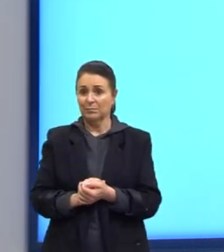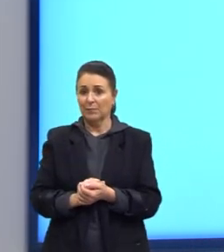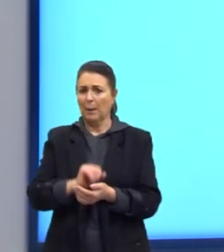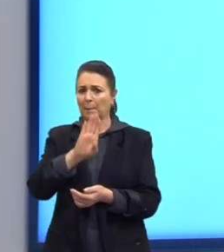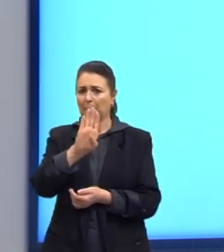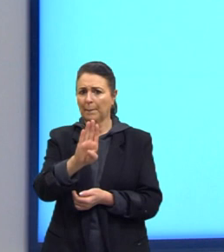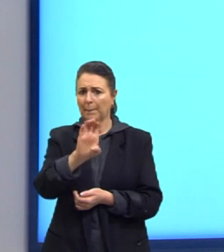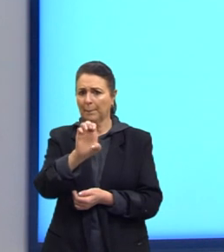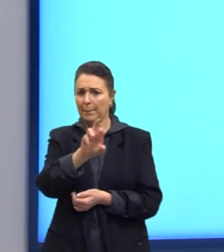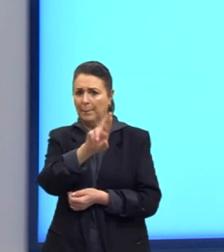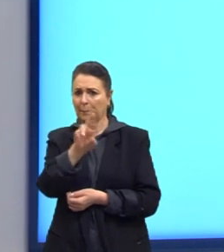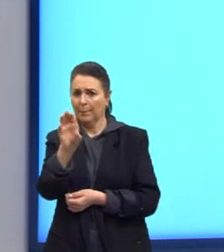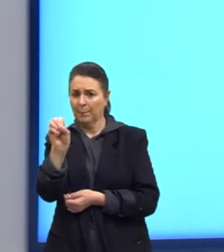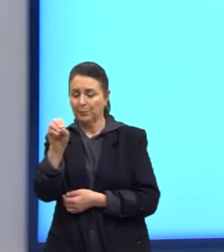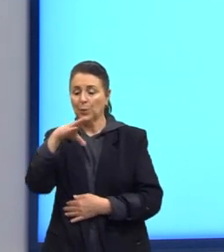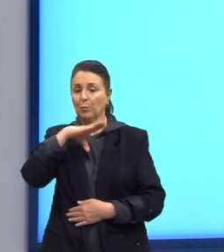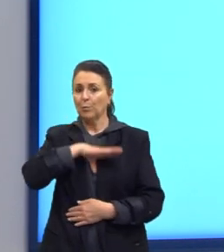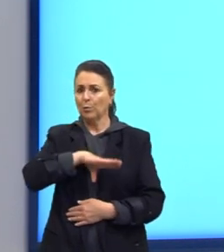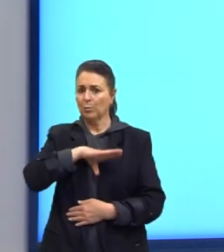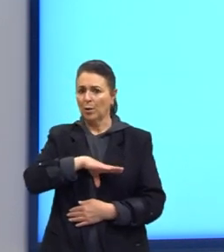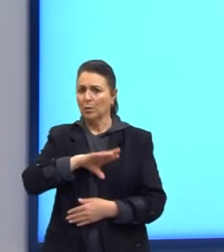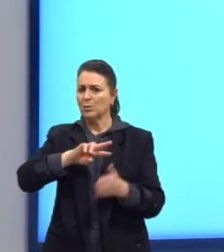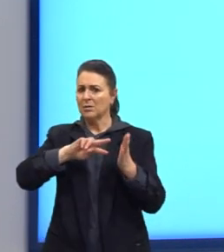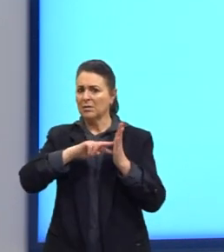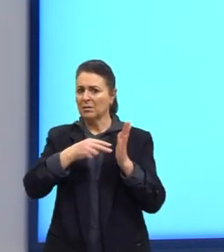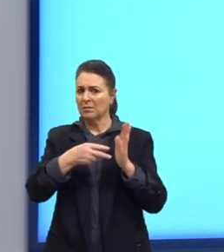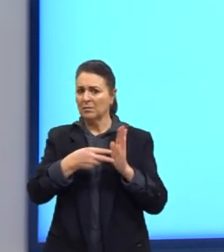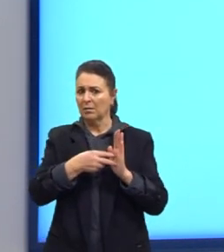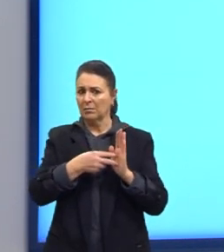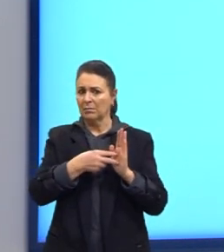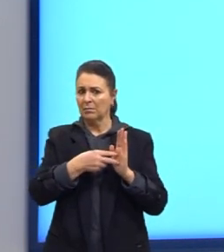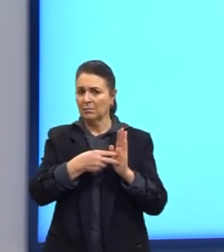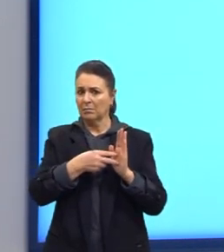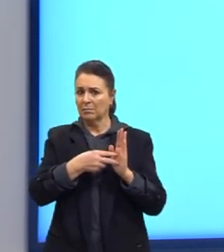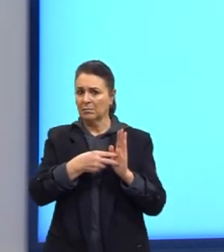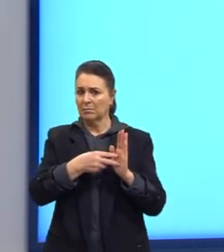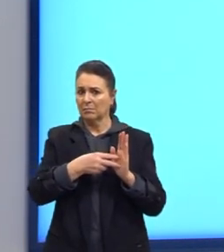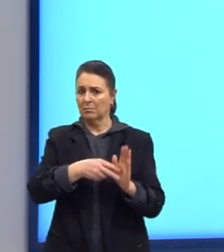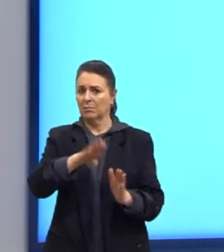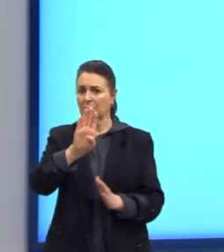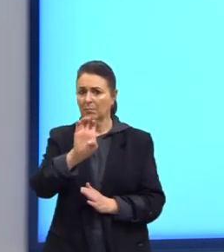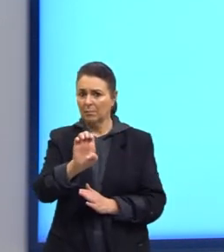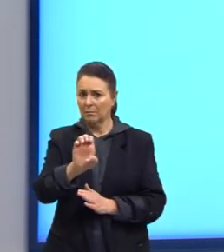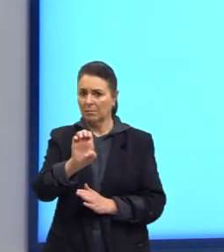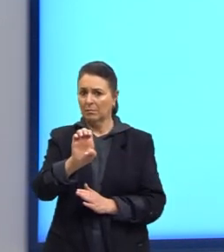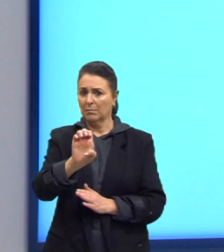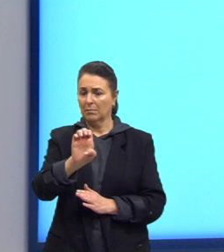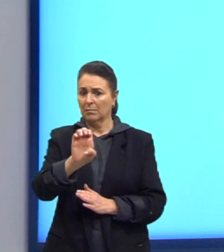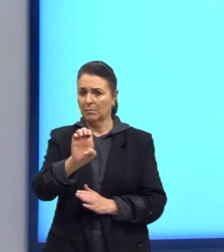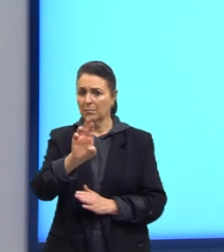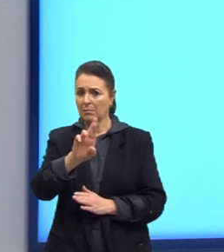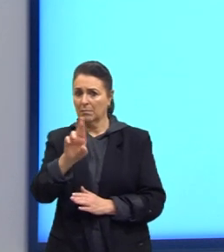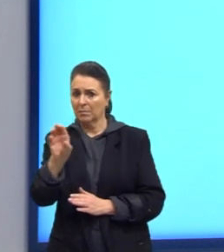na Língua Portuguesa que que é berro né o